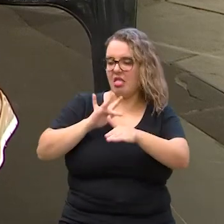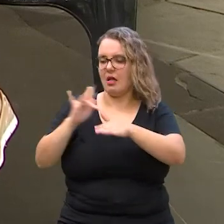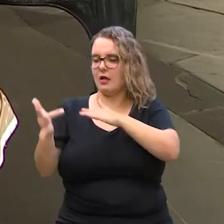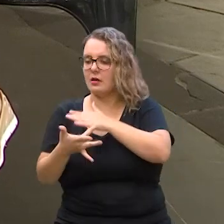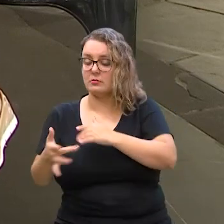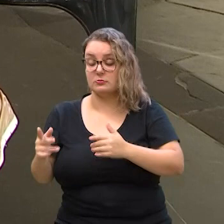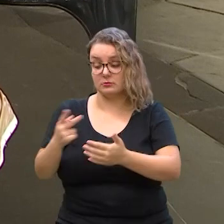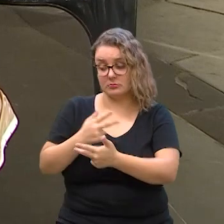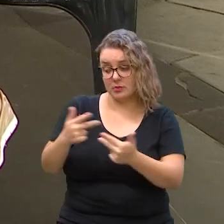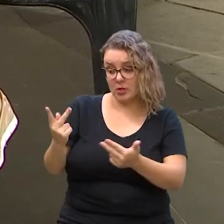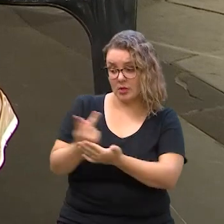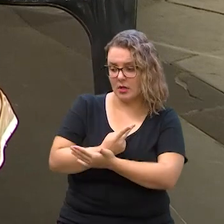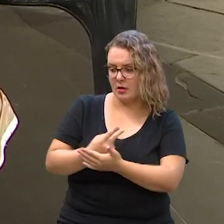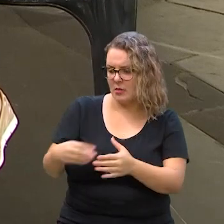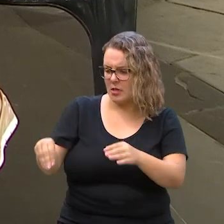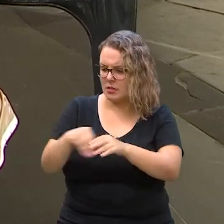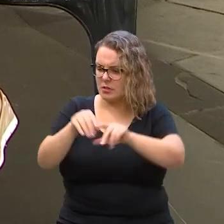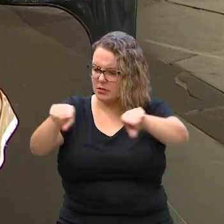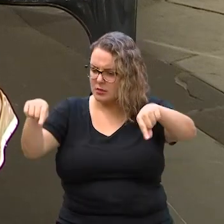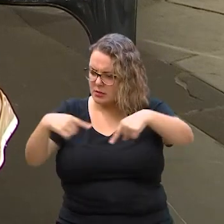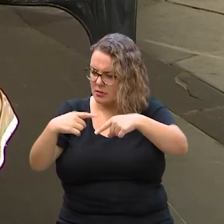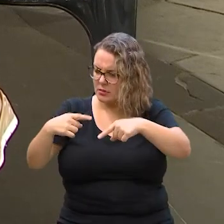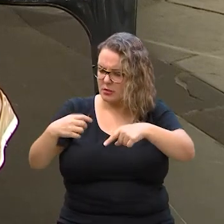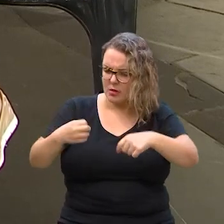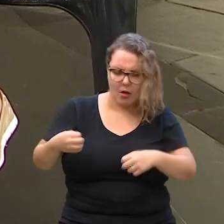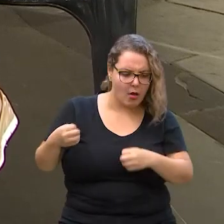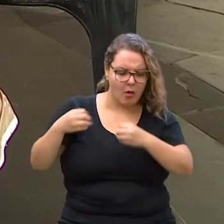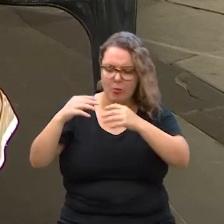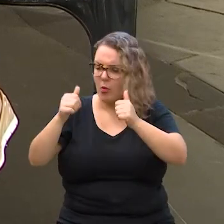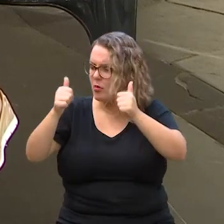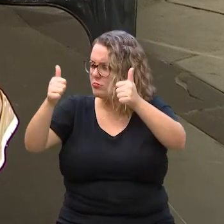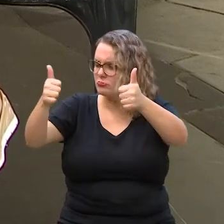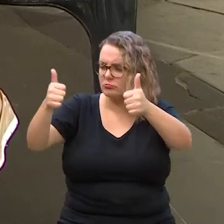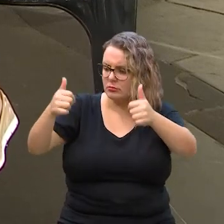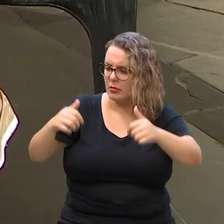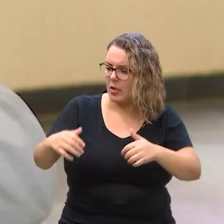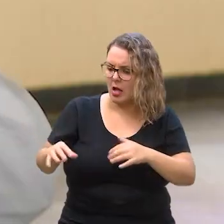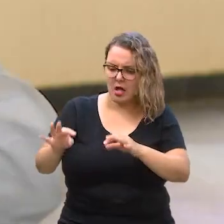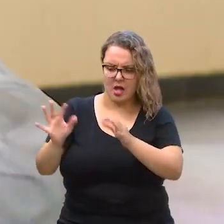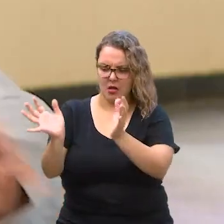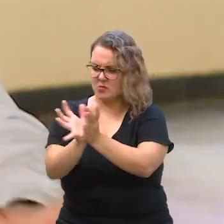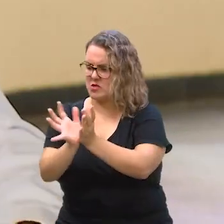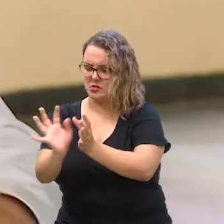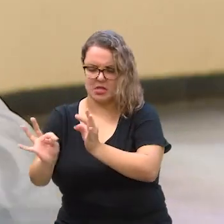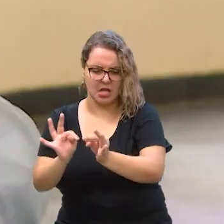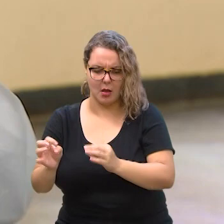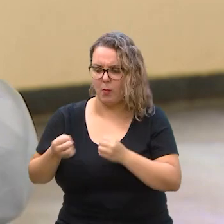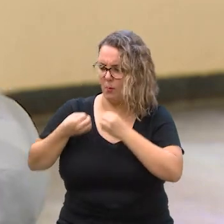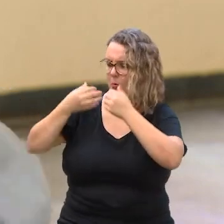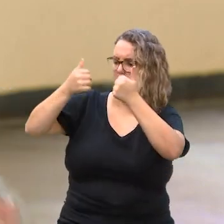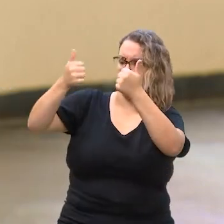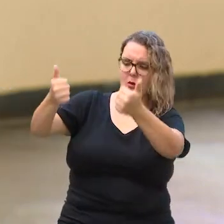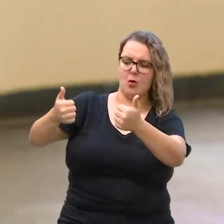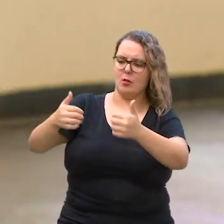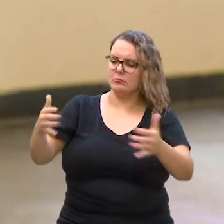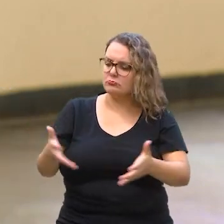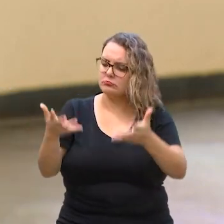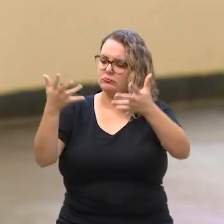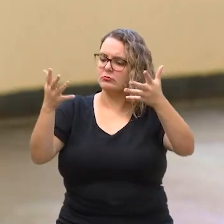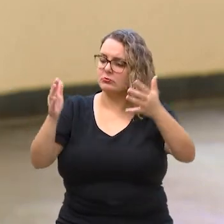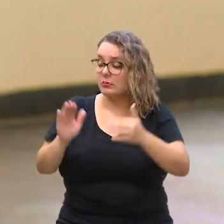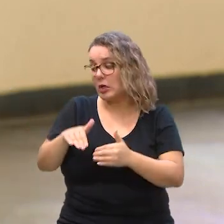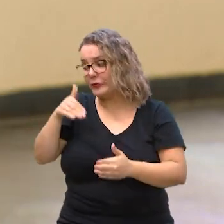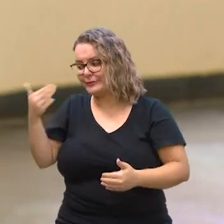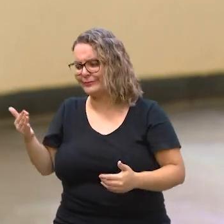mídia de coisa errada que ele fez, mas dentro de quadra, dentro de campo, tá tudo dando certo. A comissão técnica tá feliz, o rendimento dele tá